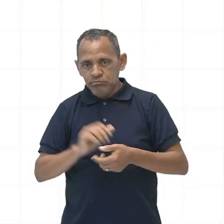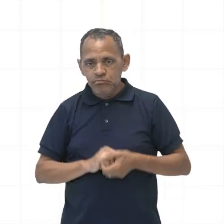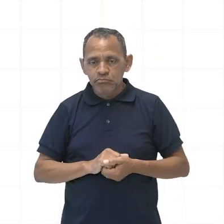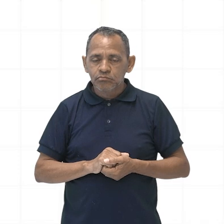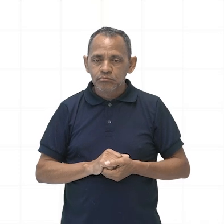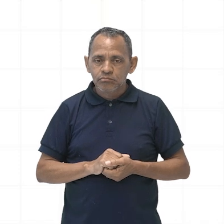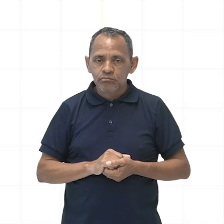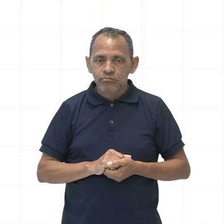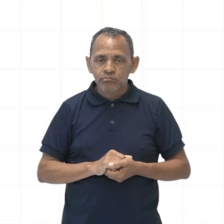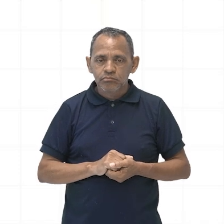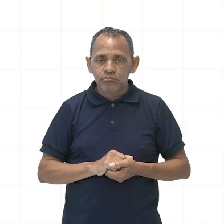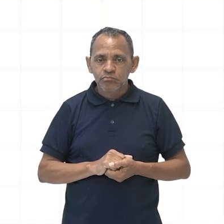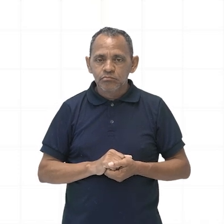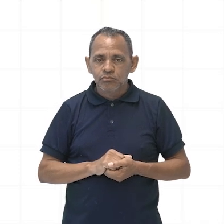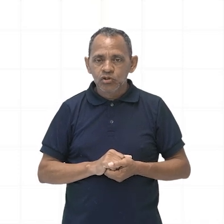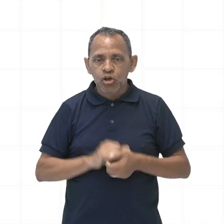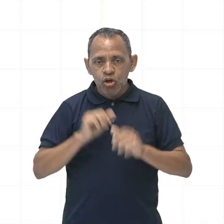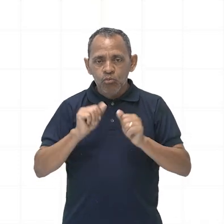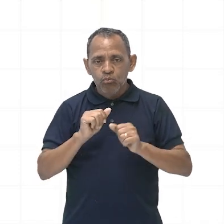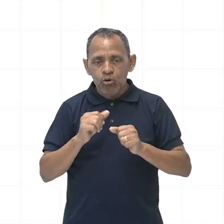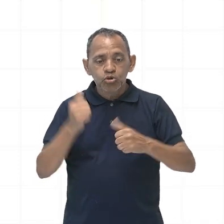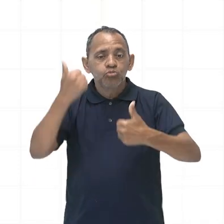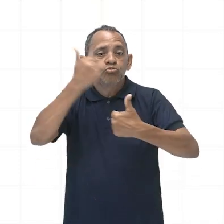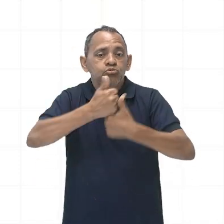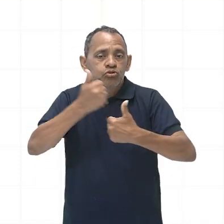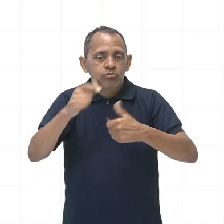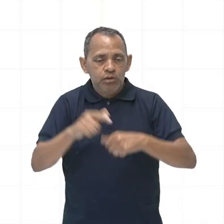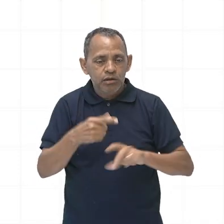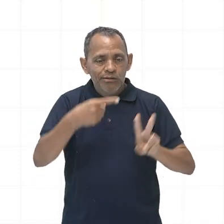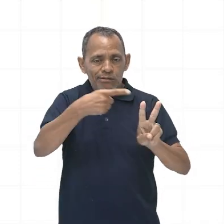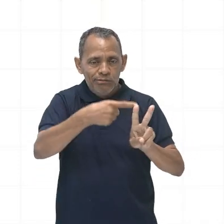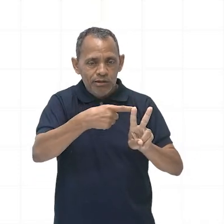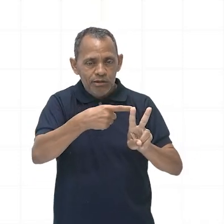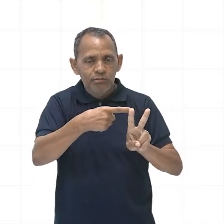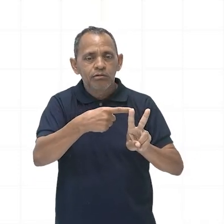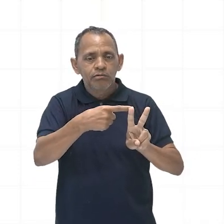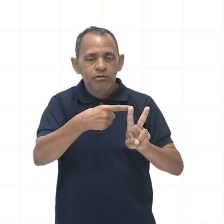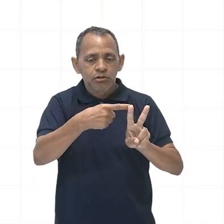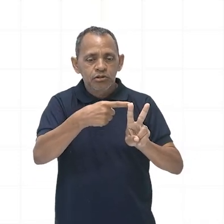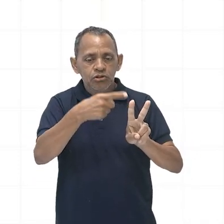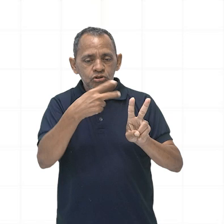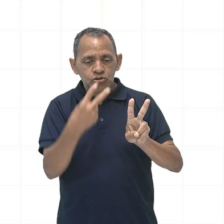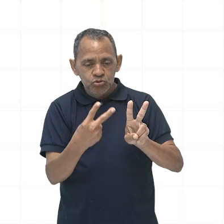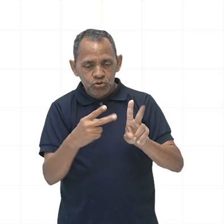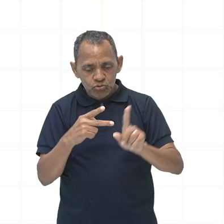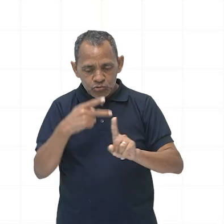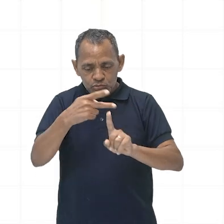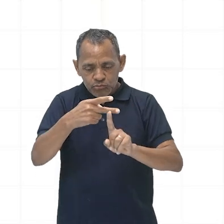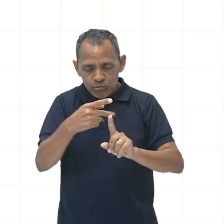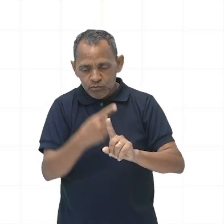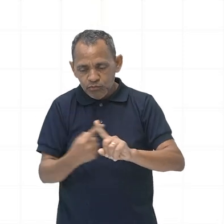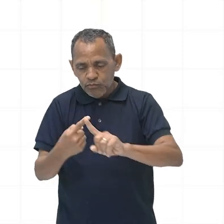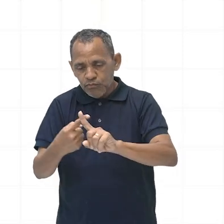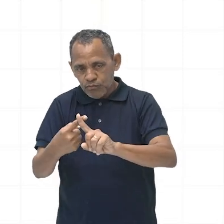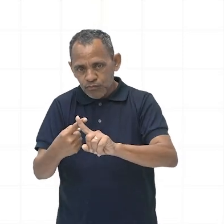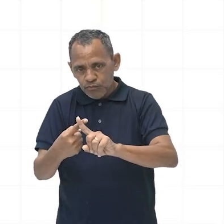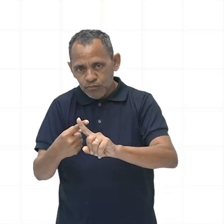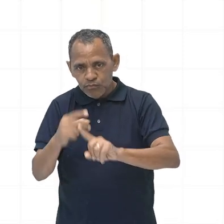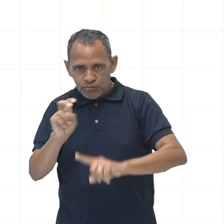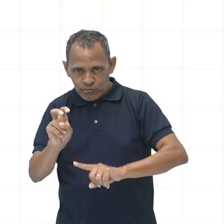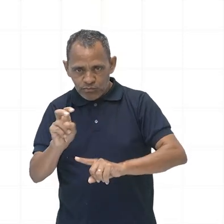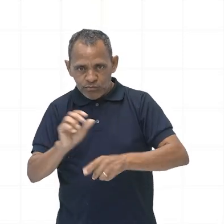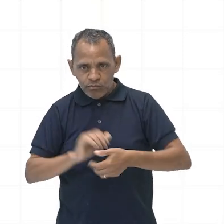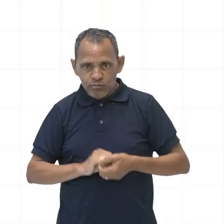sendo raiz quadrada de 2 ao quadrado vezes 5. Lá pelas